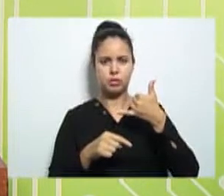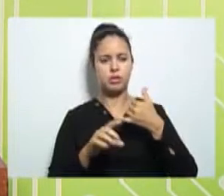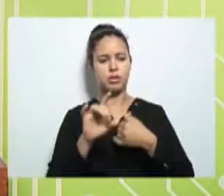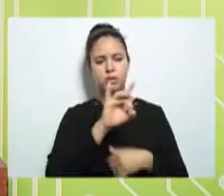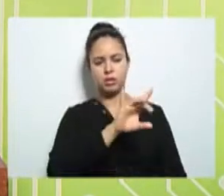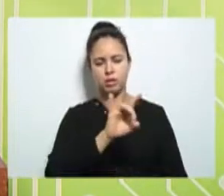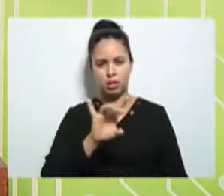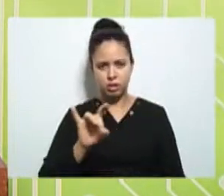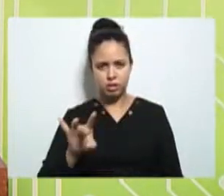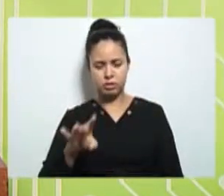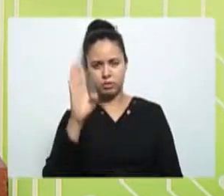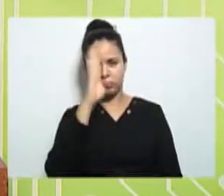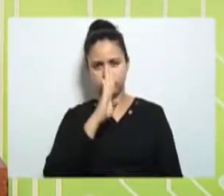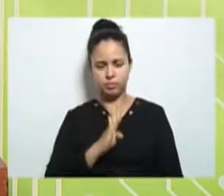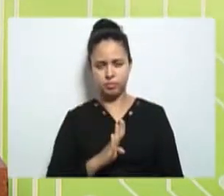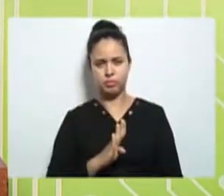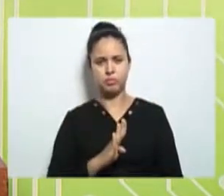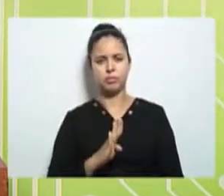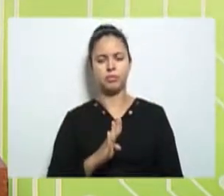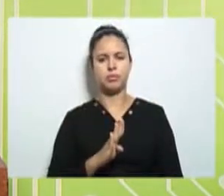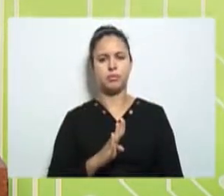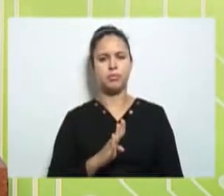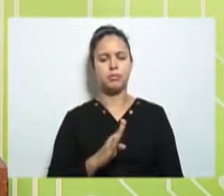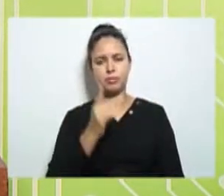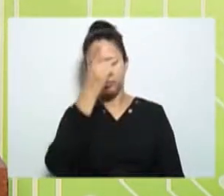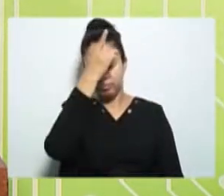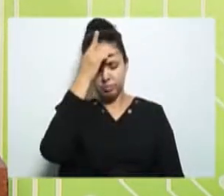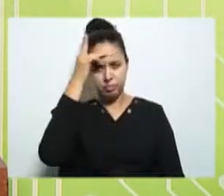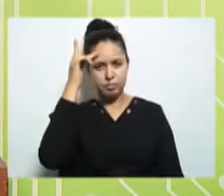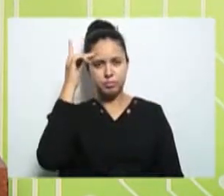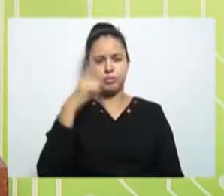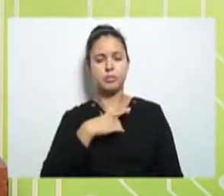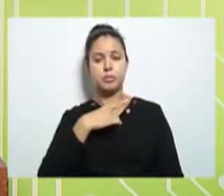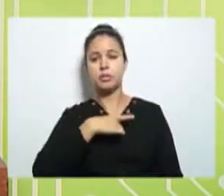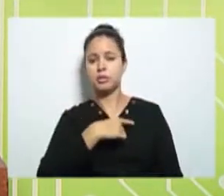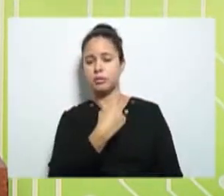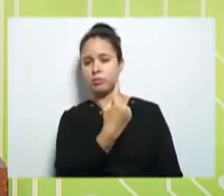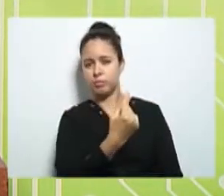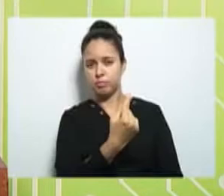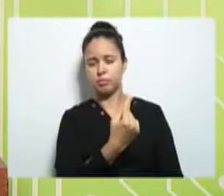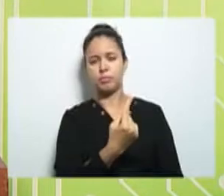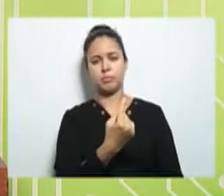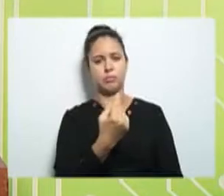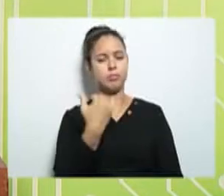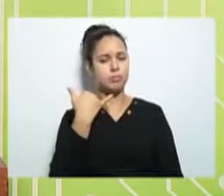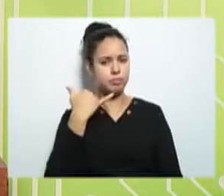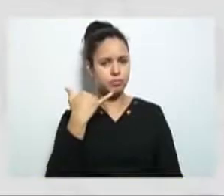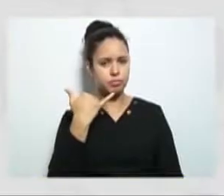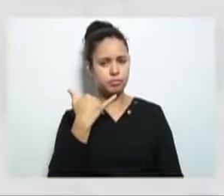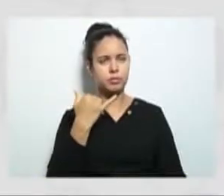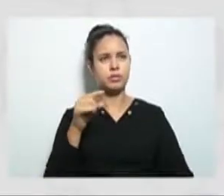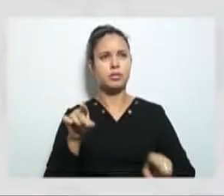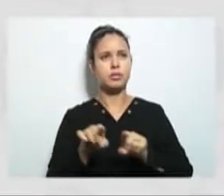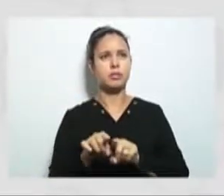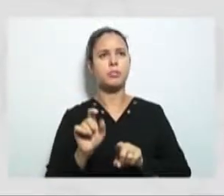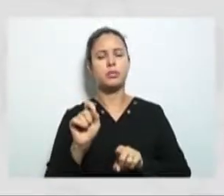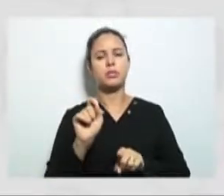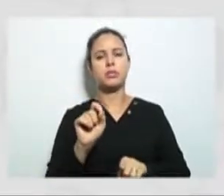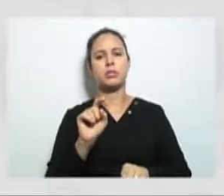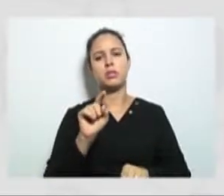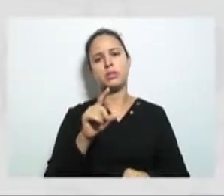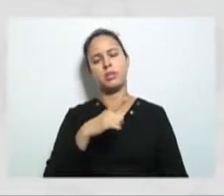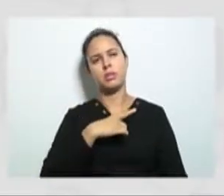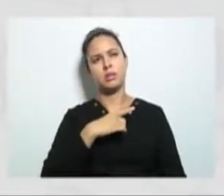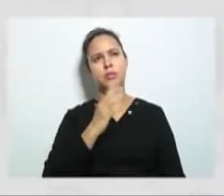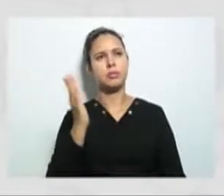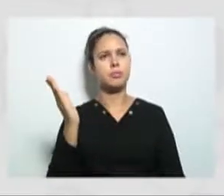brasileiro. Então, a gente está acessando bastante internet aí através desses equipamentos. Tá? E ao lado do smartphone, gente, que também é um computador, você pode fazer